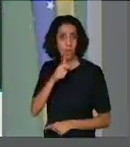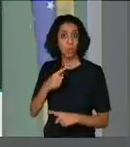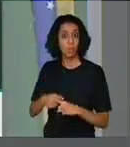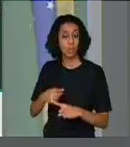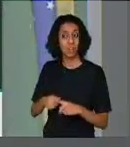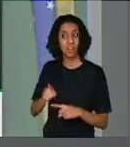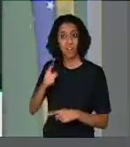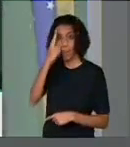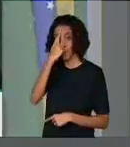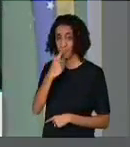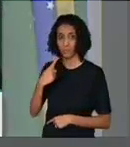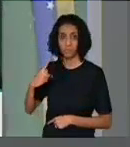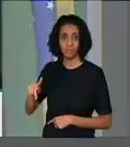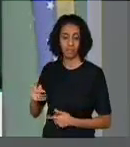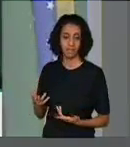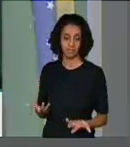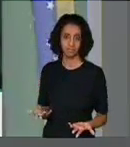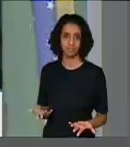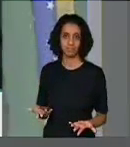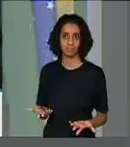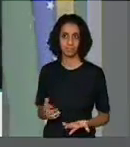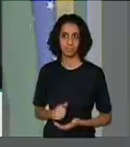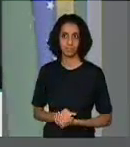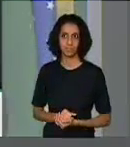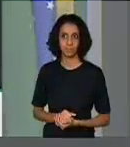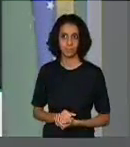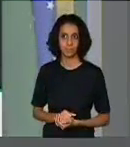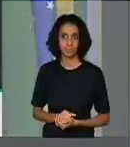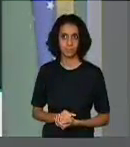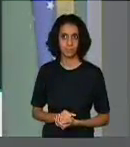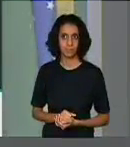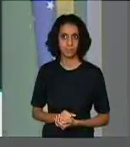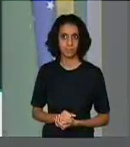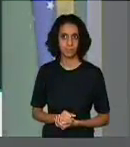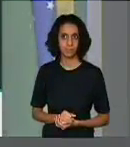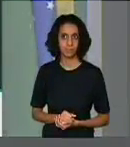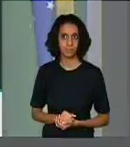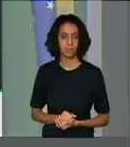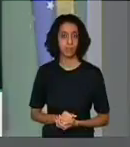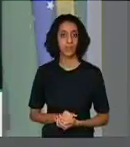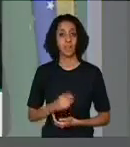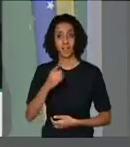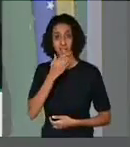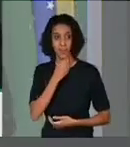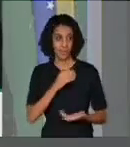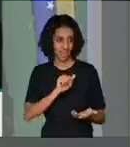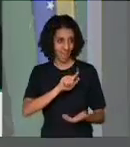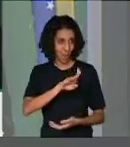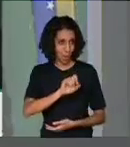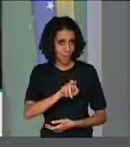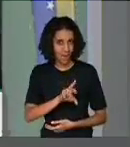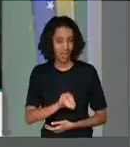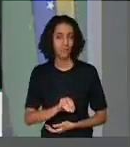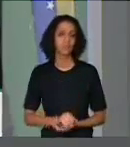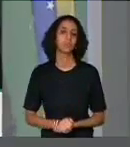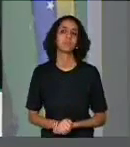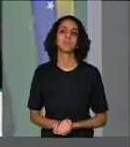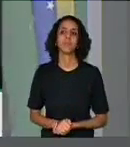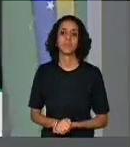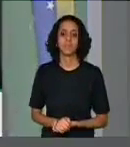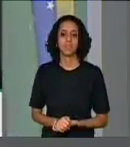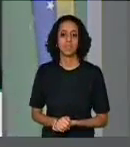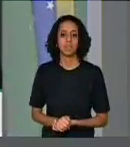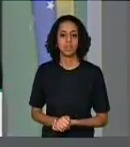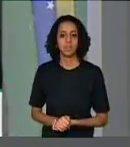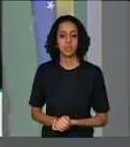daquele perfil de François Mitterrand. Pouco antes de morrer, meu caro Roberto Freire, na entrevista ao principal jornal de esquerda da Europa,